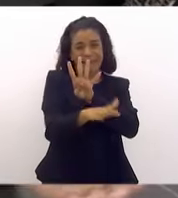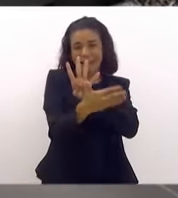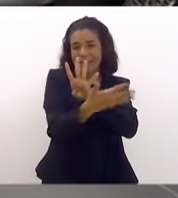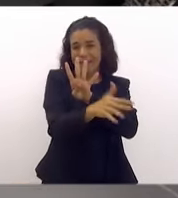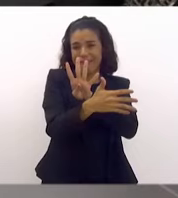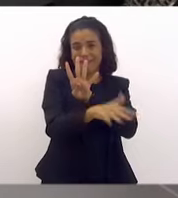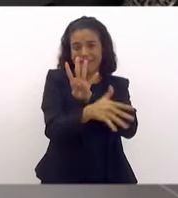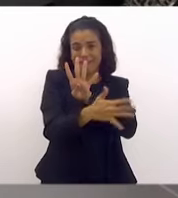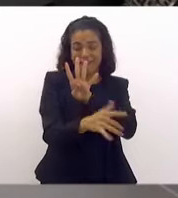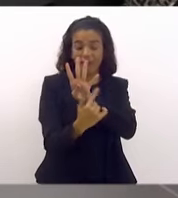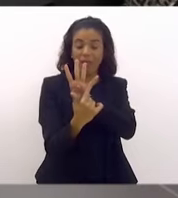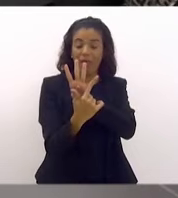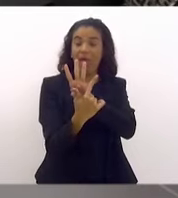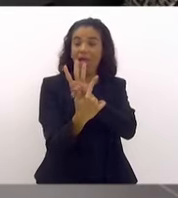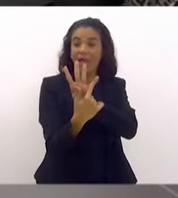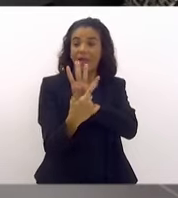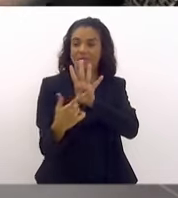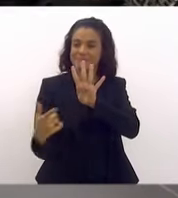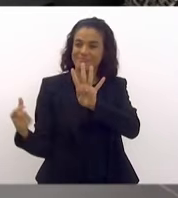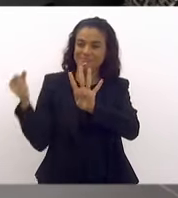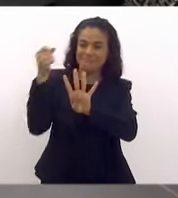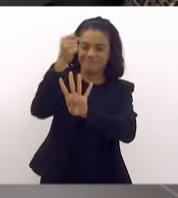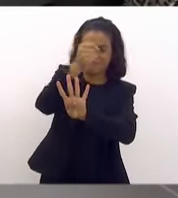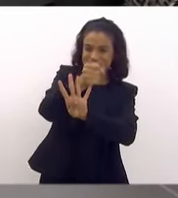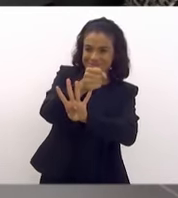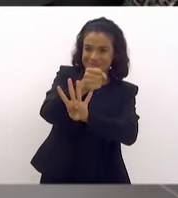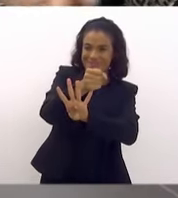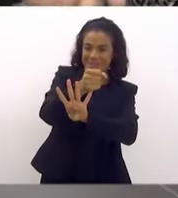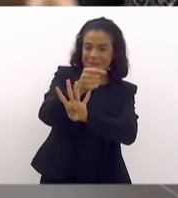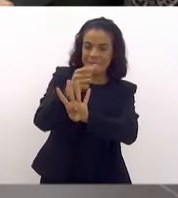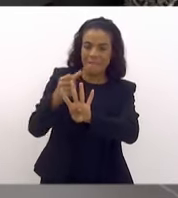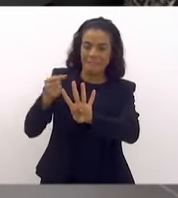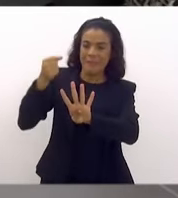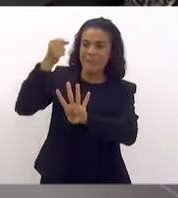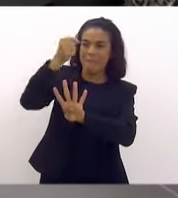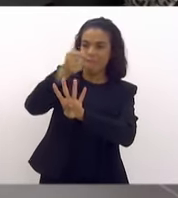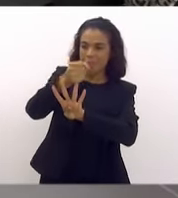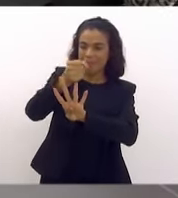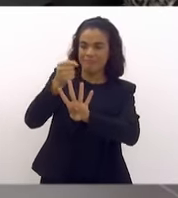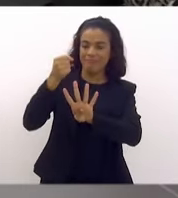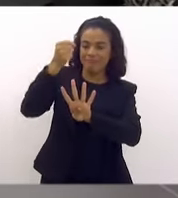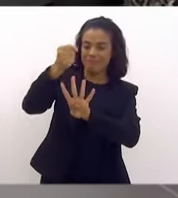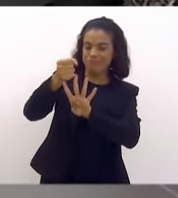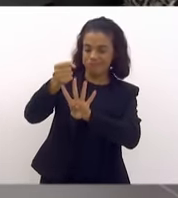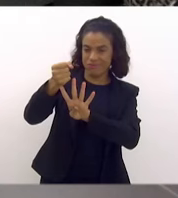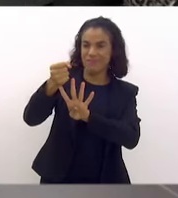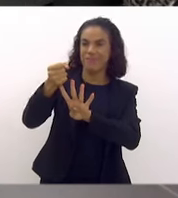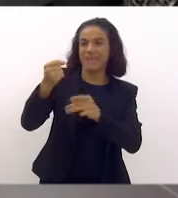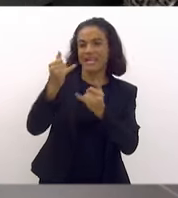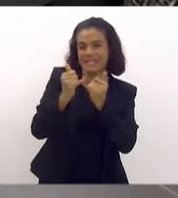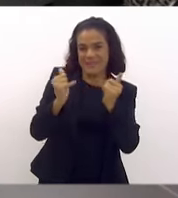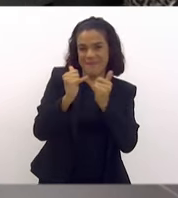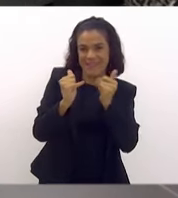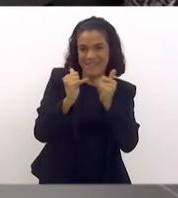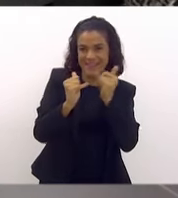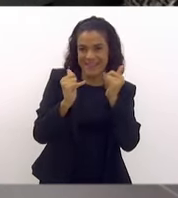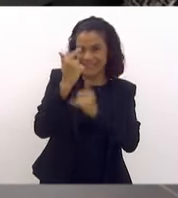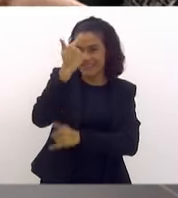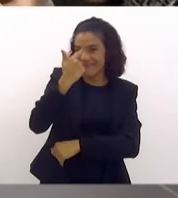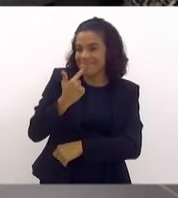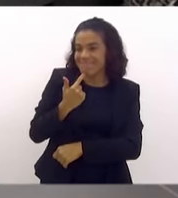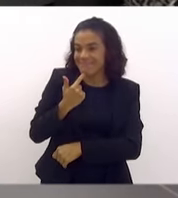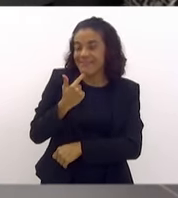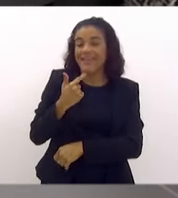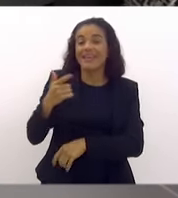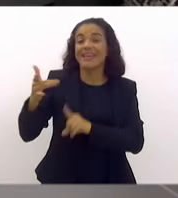processo é chamado para compor a lista dos semelhantes segundo prevê o 226 do CPP e a vítima